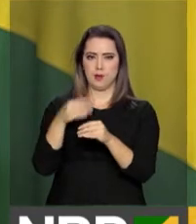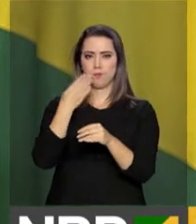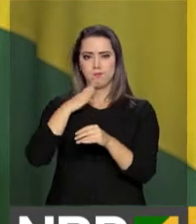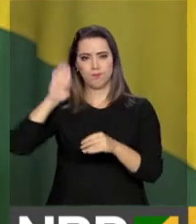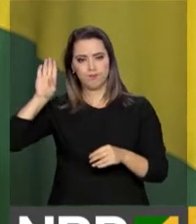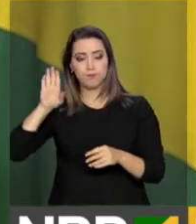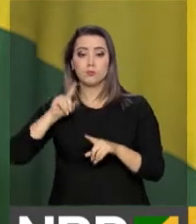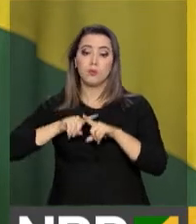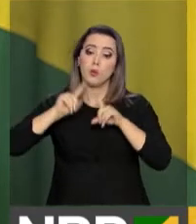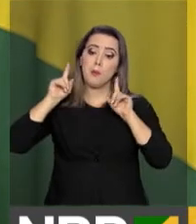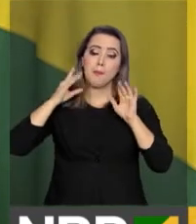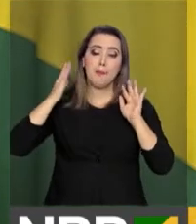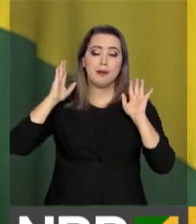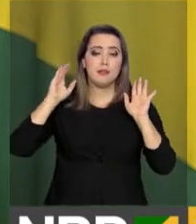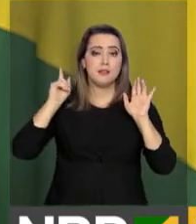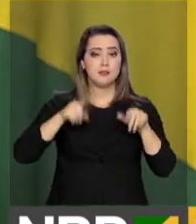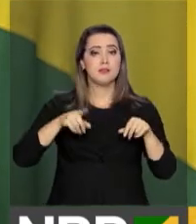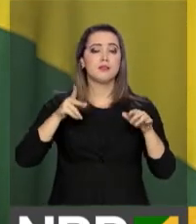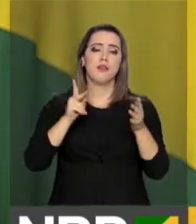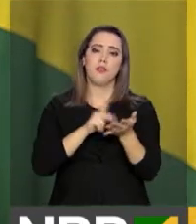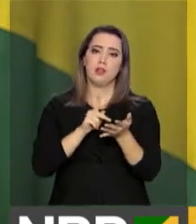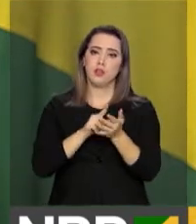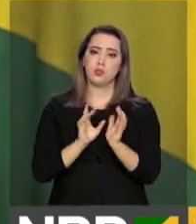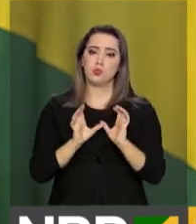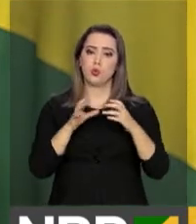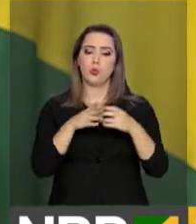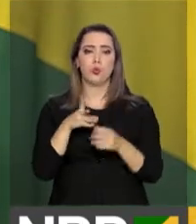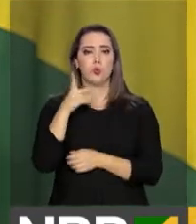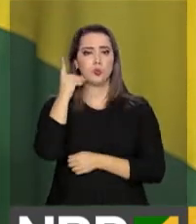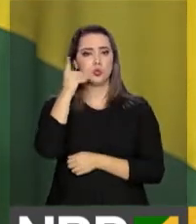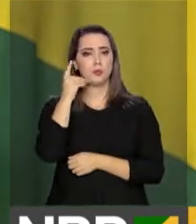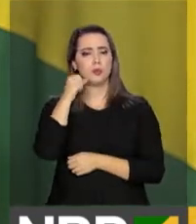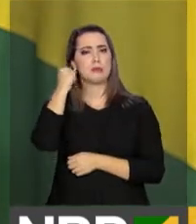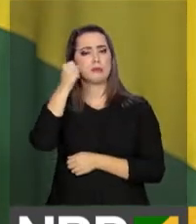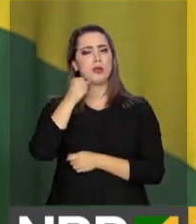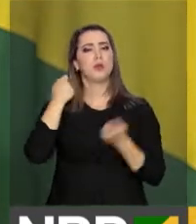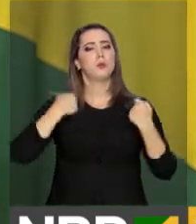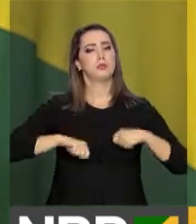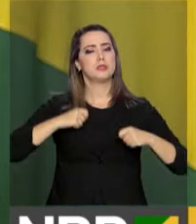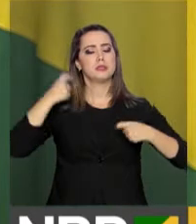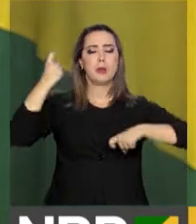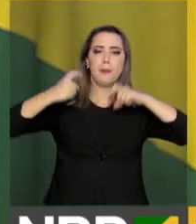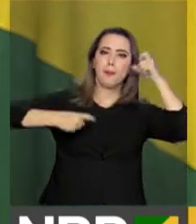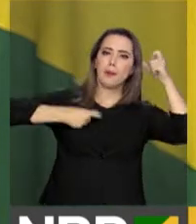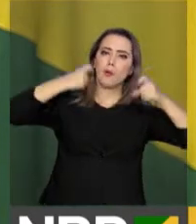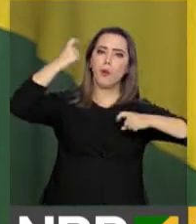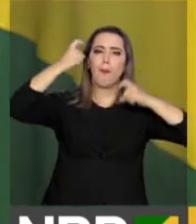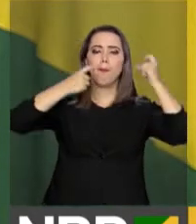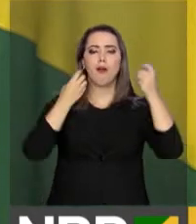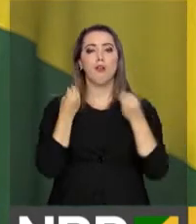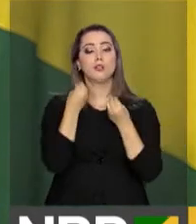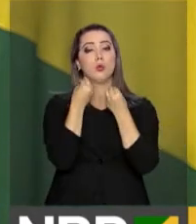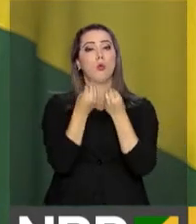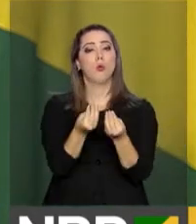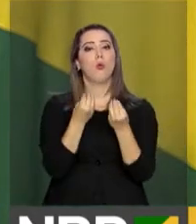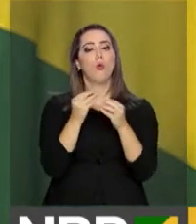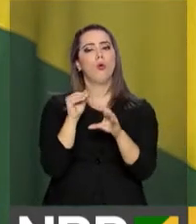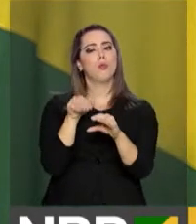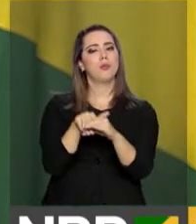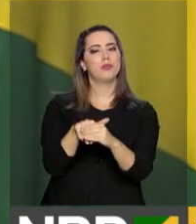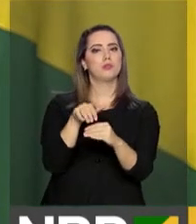mais do que legítimo que o parlamentar se preocupe com os efeitos de uma eventual votação